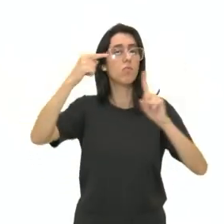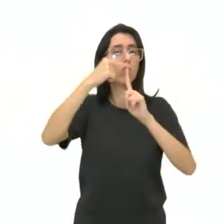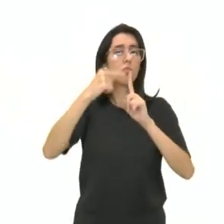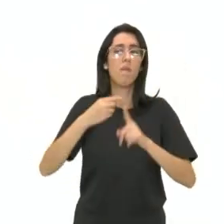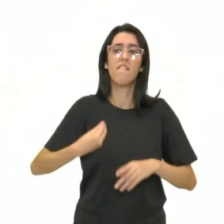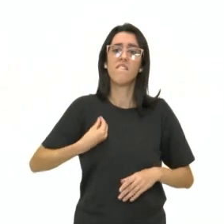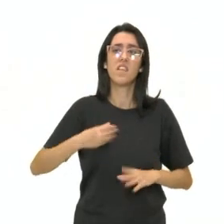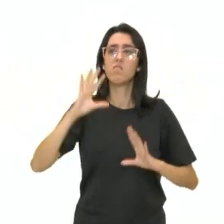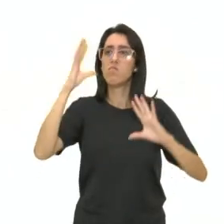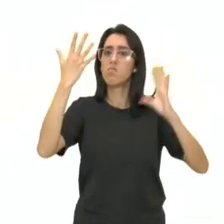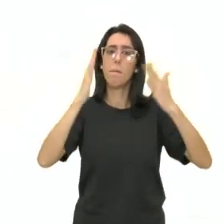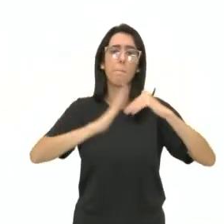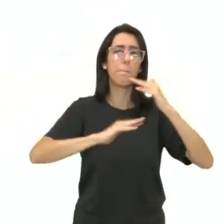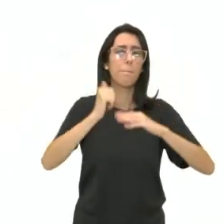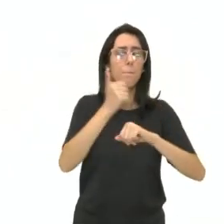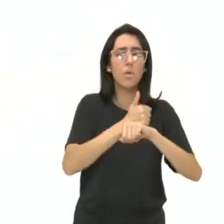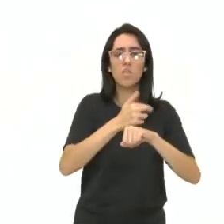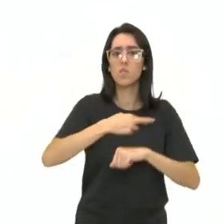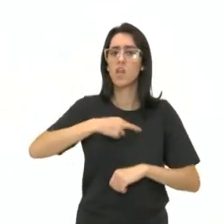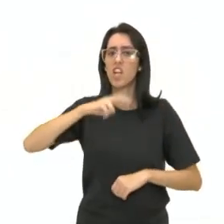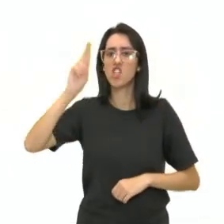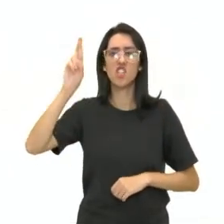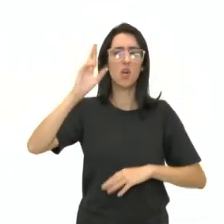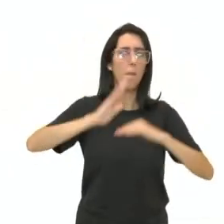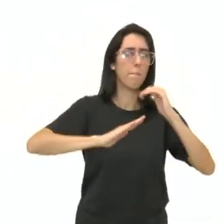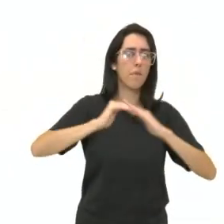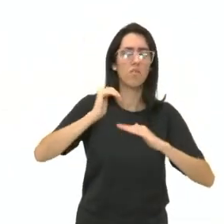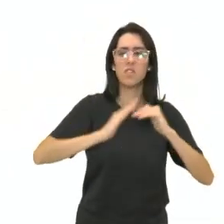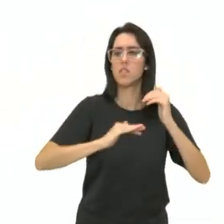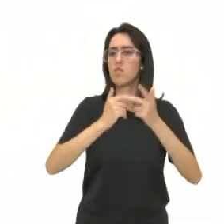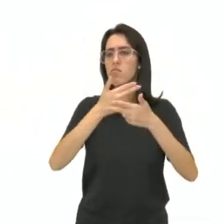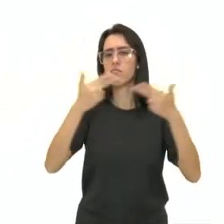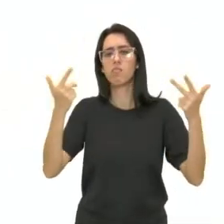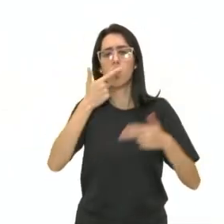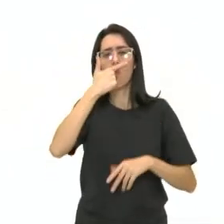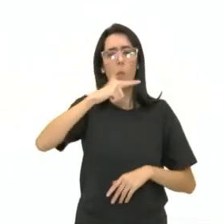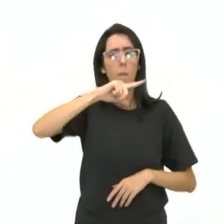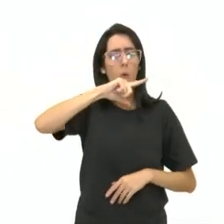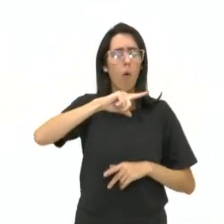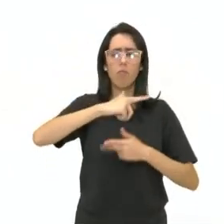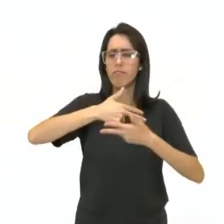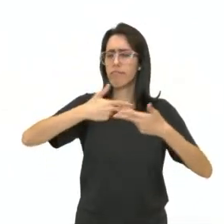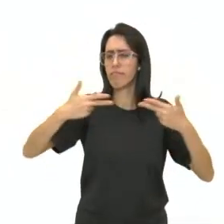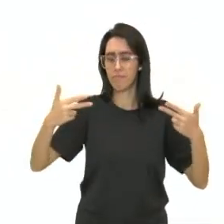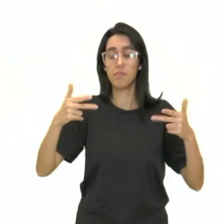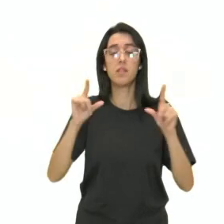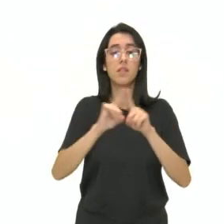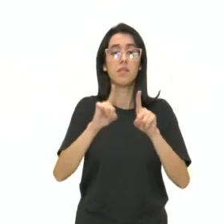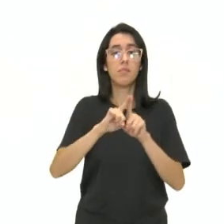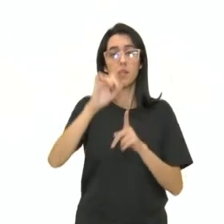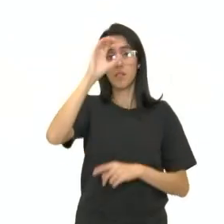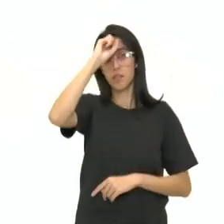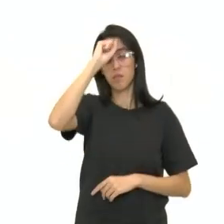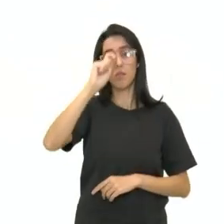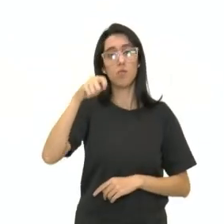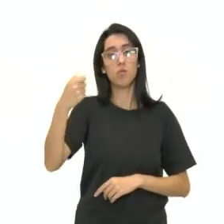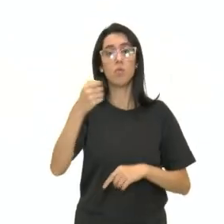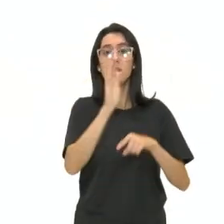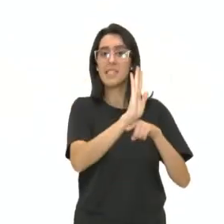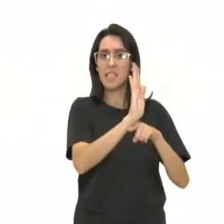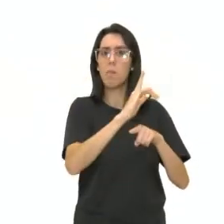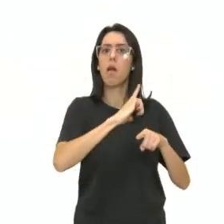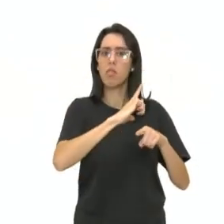vida, profissão, religião, ideologia, física, humor, estado de ânimo. E verificamos a influência do cinema